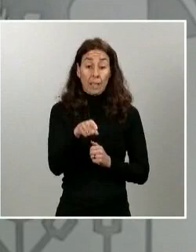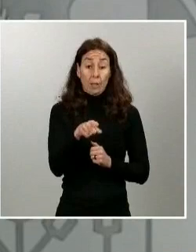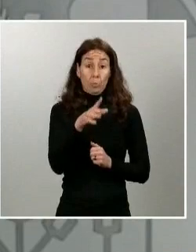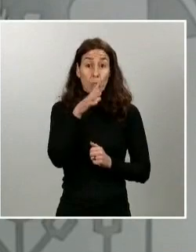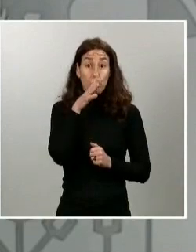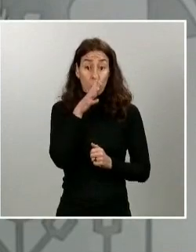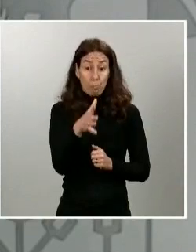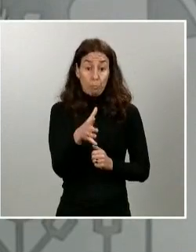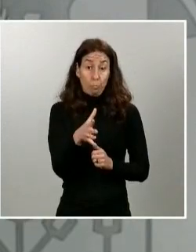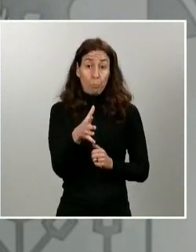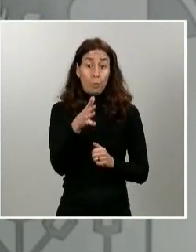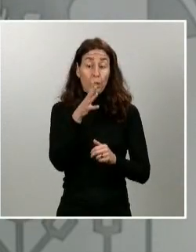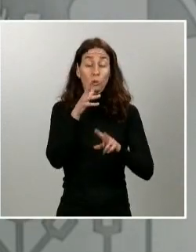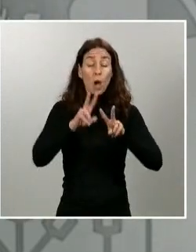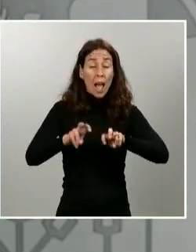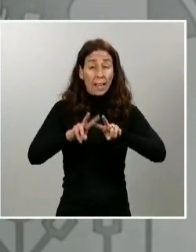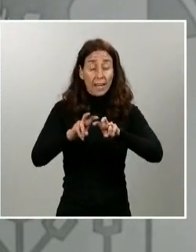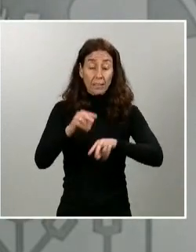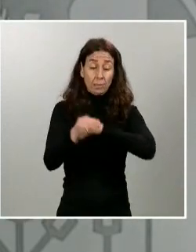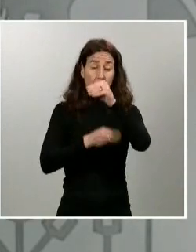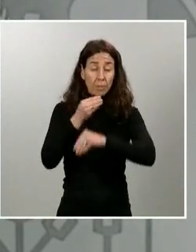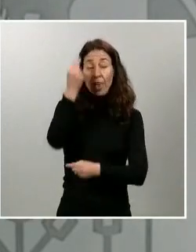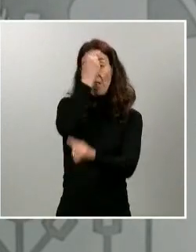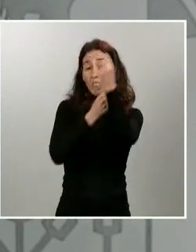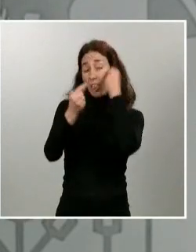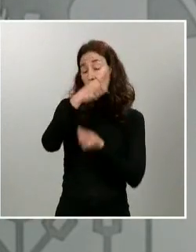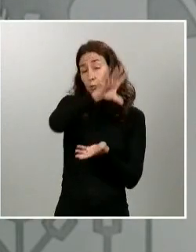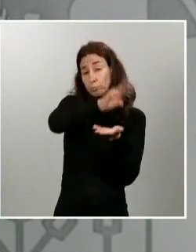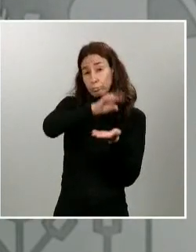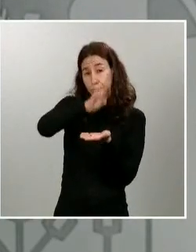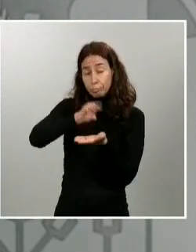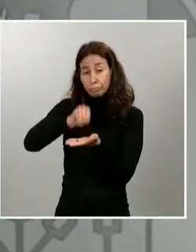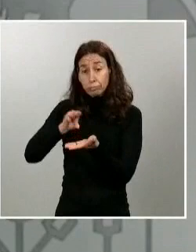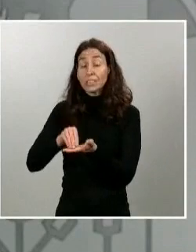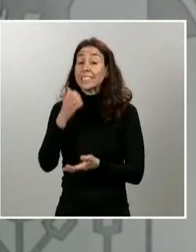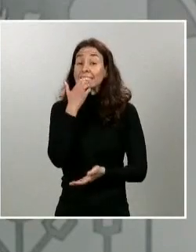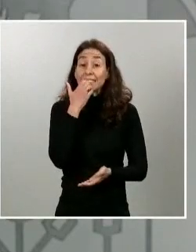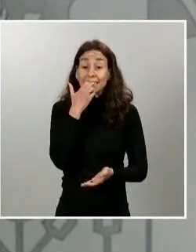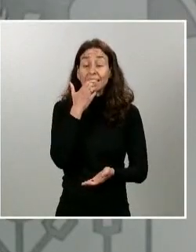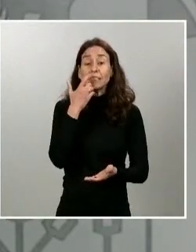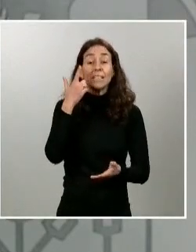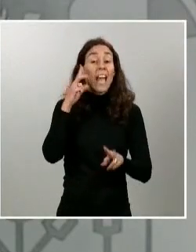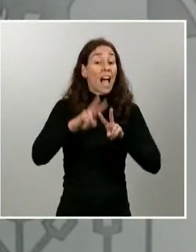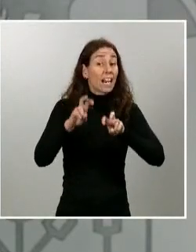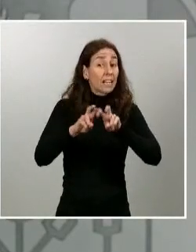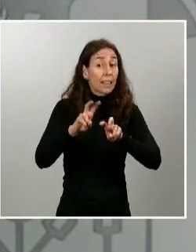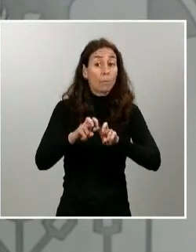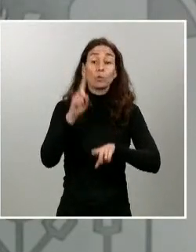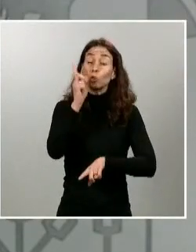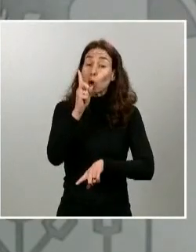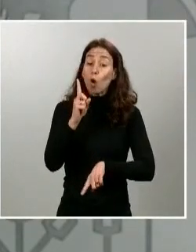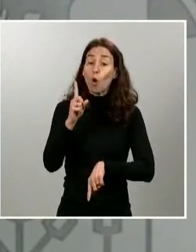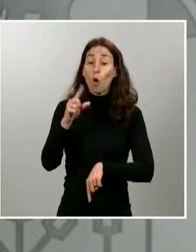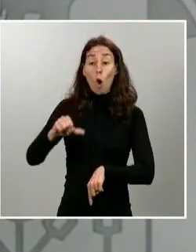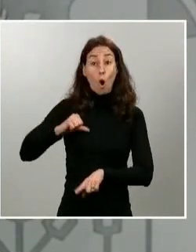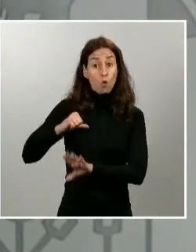dias entrevista coletiva maria rosi serra do centro de coordenação de alertas e emergências de saúde